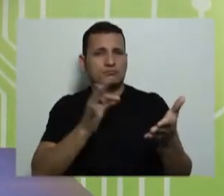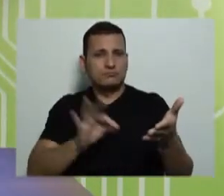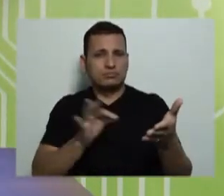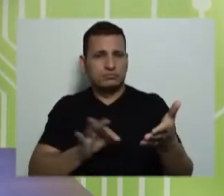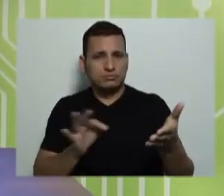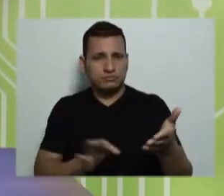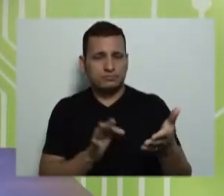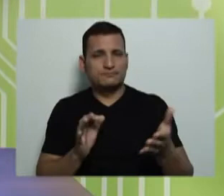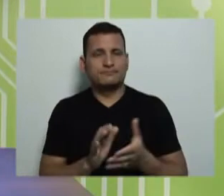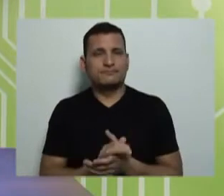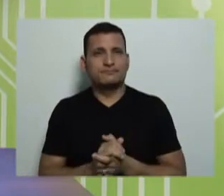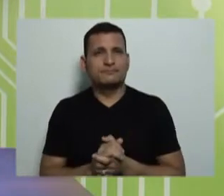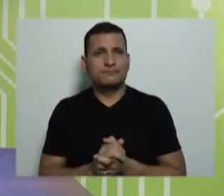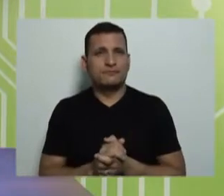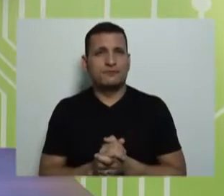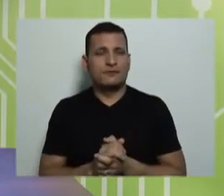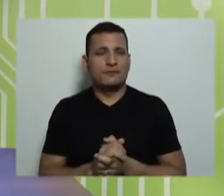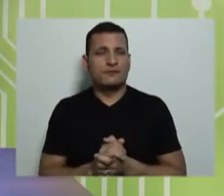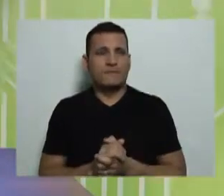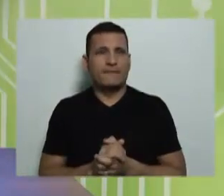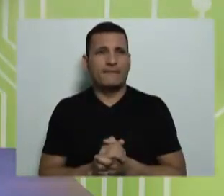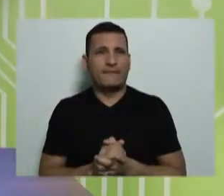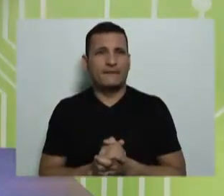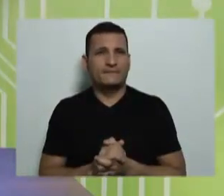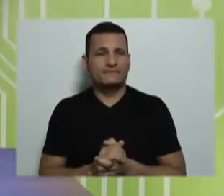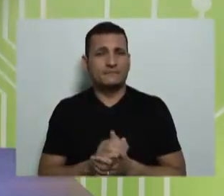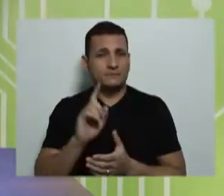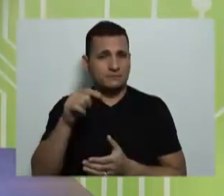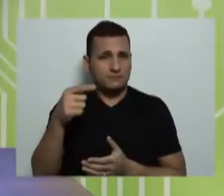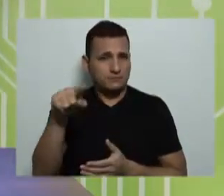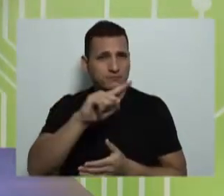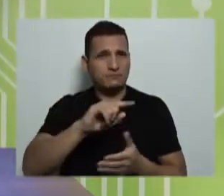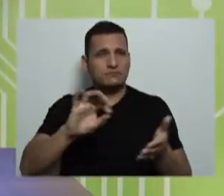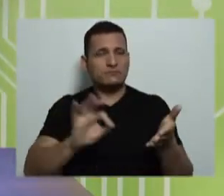um deles. Depois, pessoal, depois de vocês